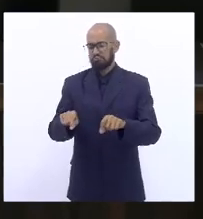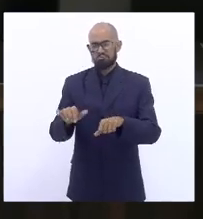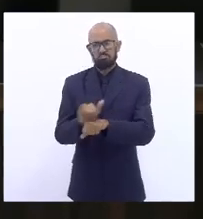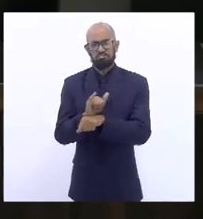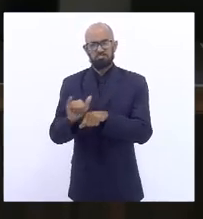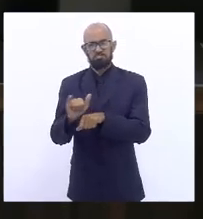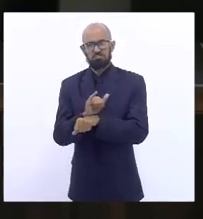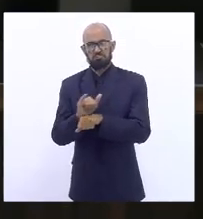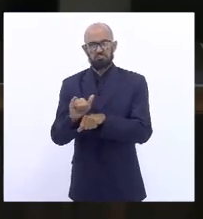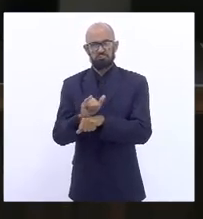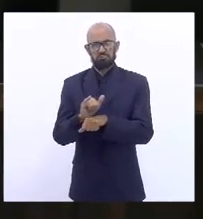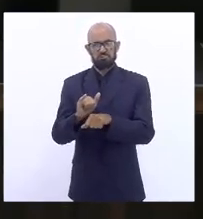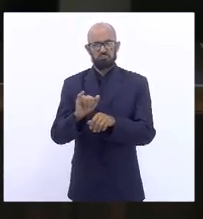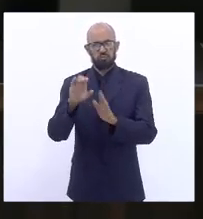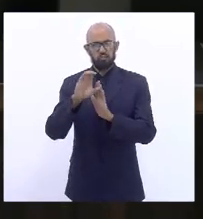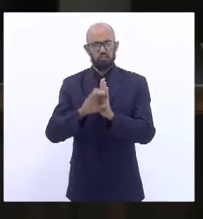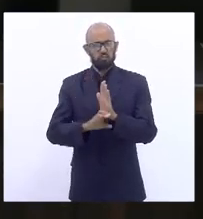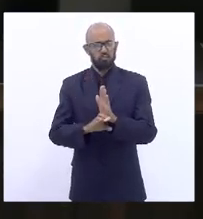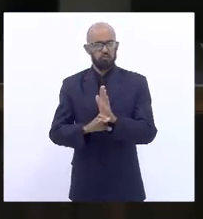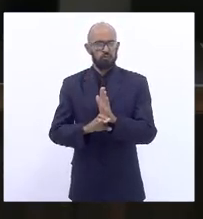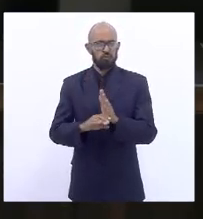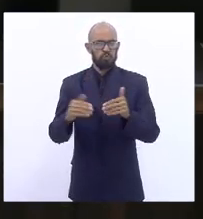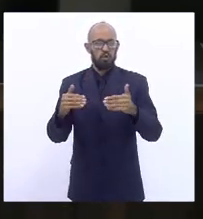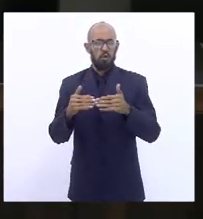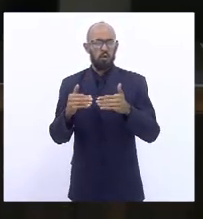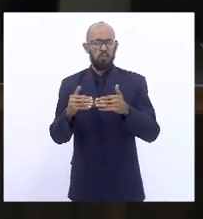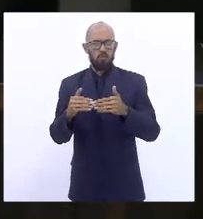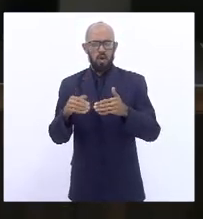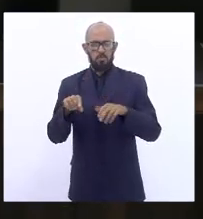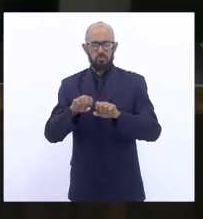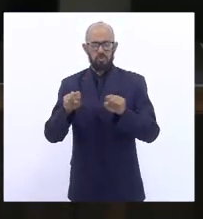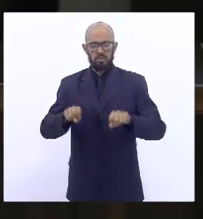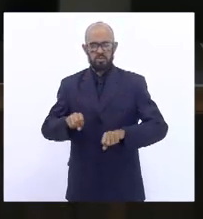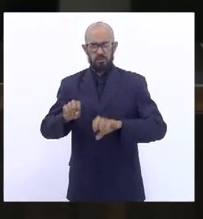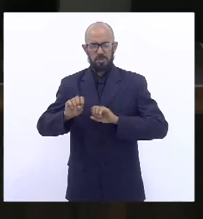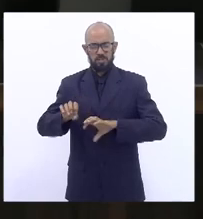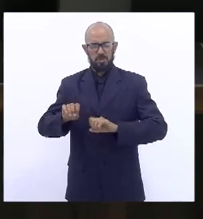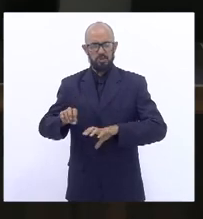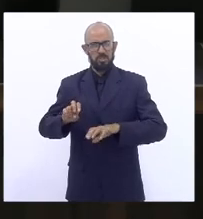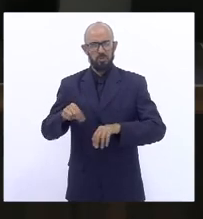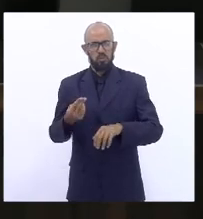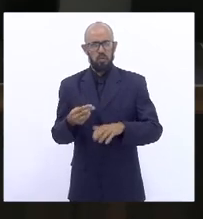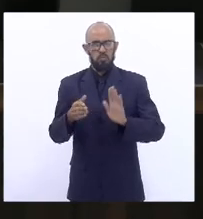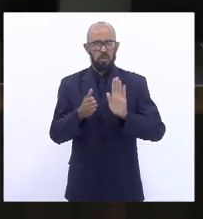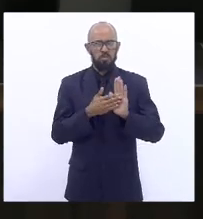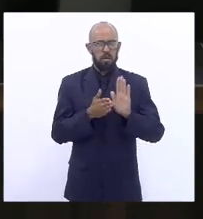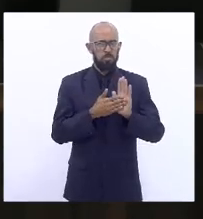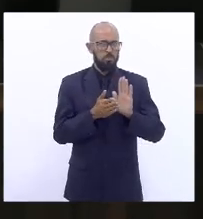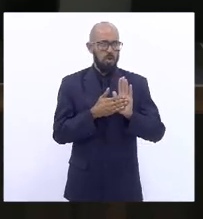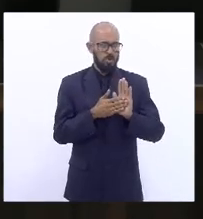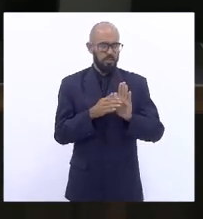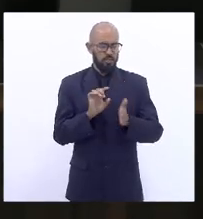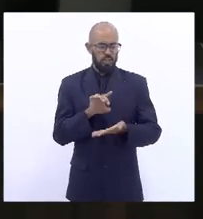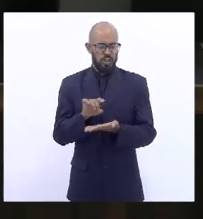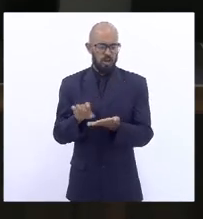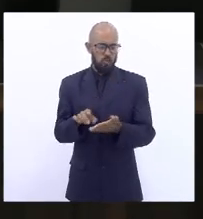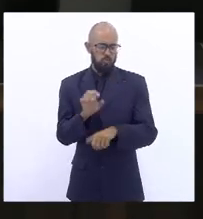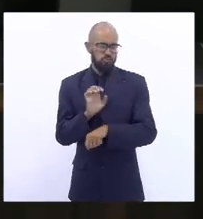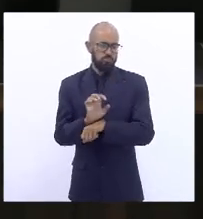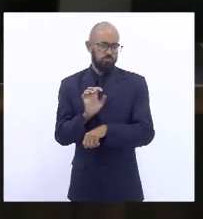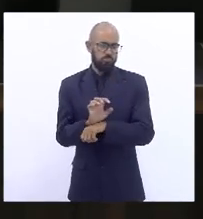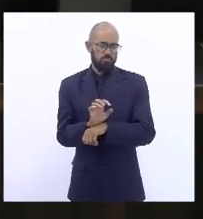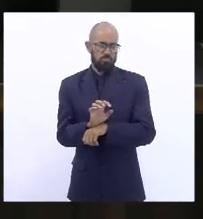ajeitados no currículo, de acordo com cada sistema de ensino, de acordo com cada proposta em cada estado.